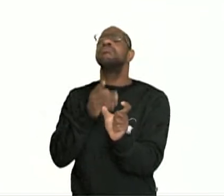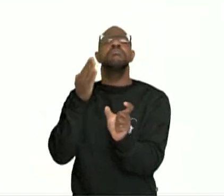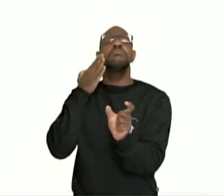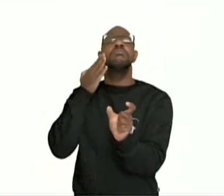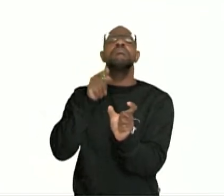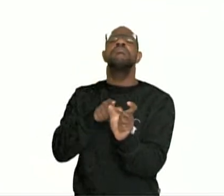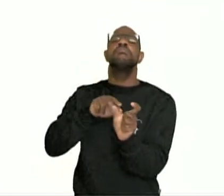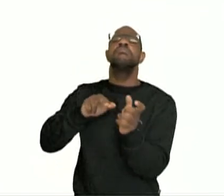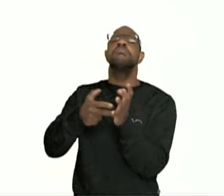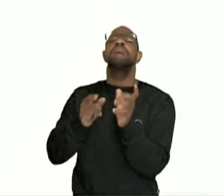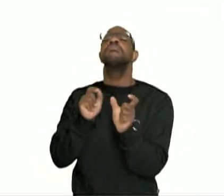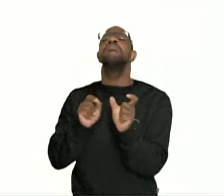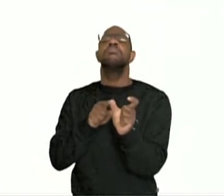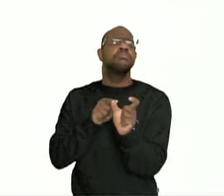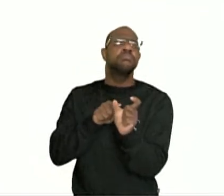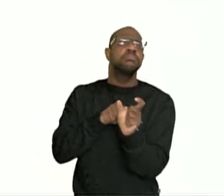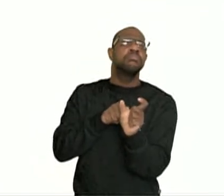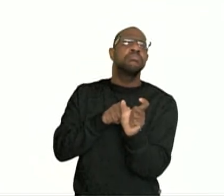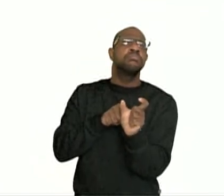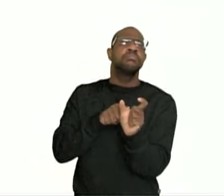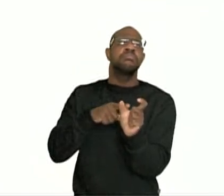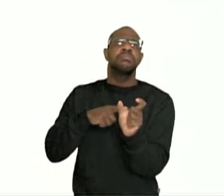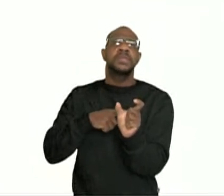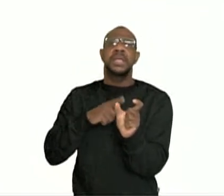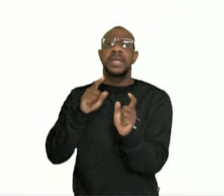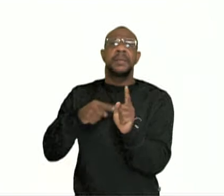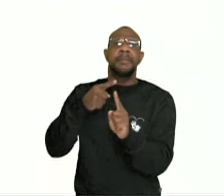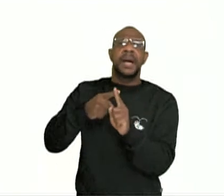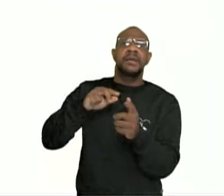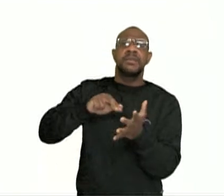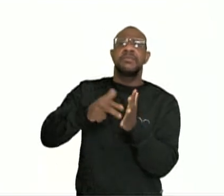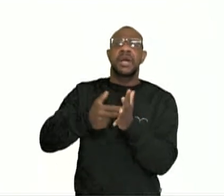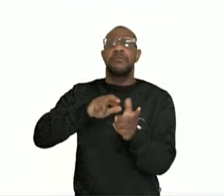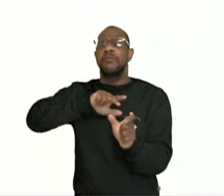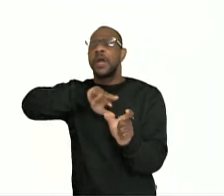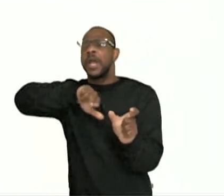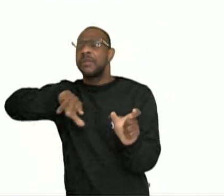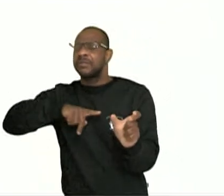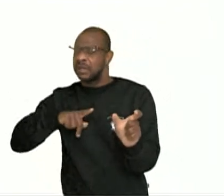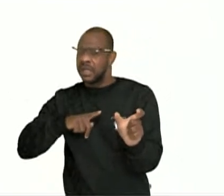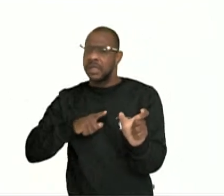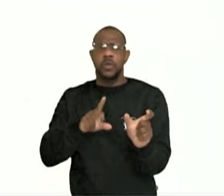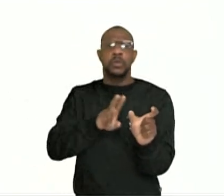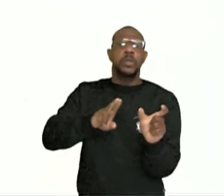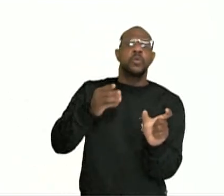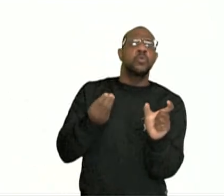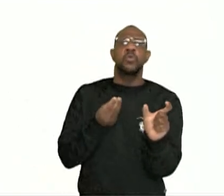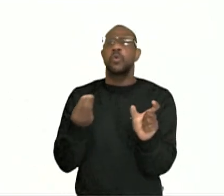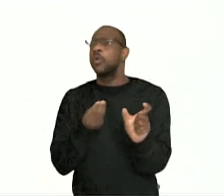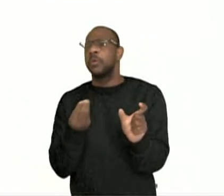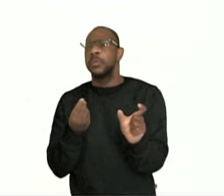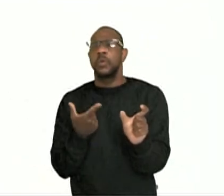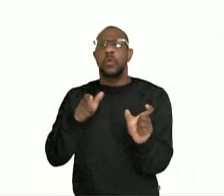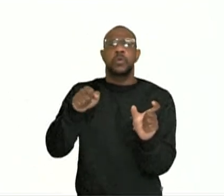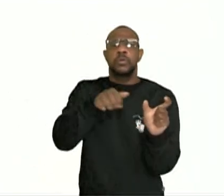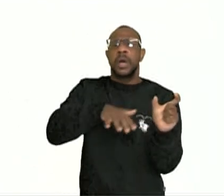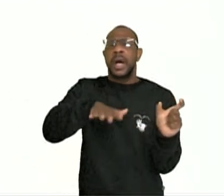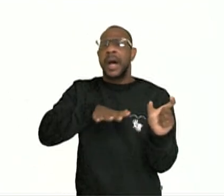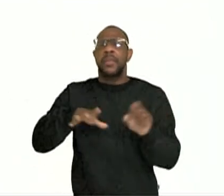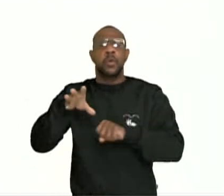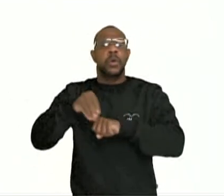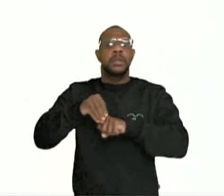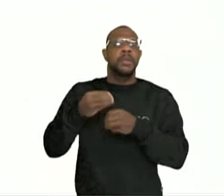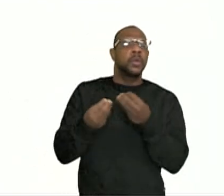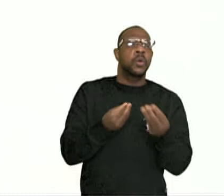né? Sabe dizer se a revolução tem mais de um significado? Porque a gente utiliza ele, né, em outras áreas do